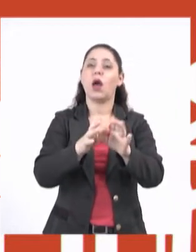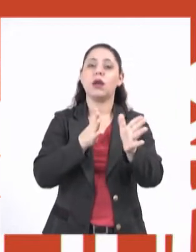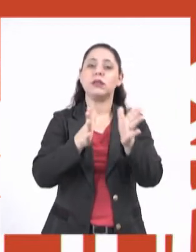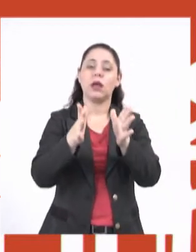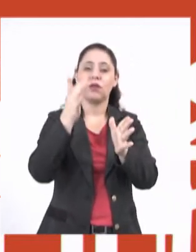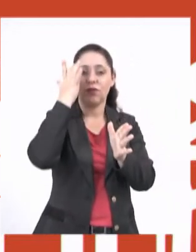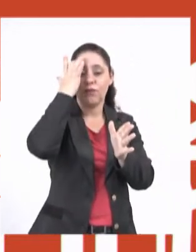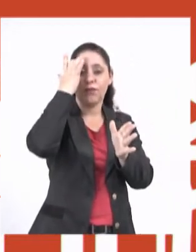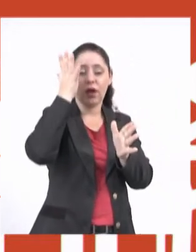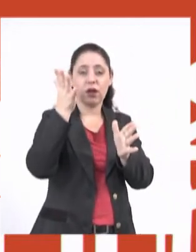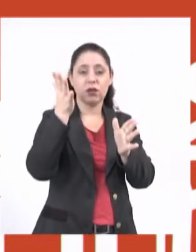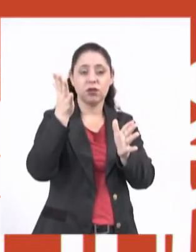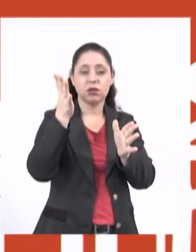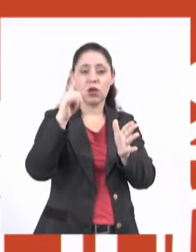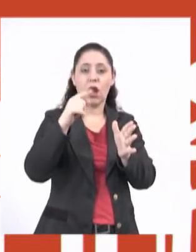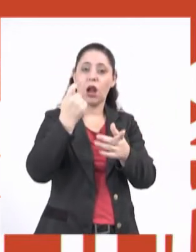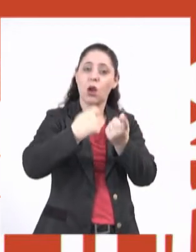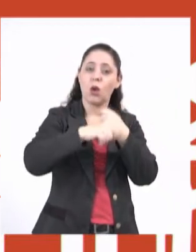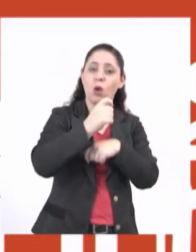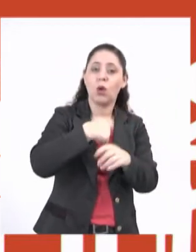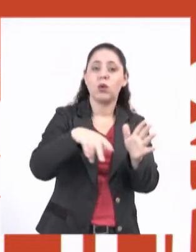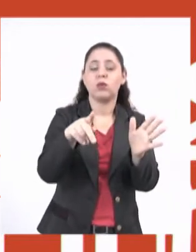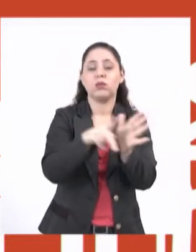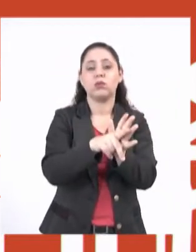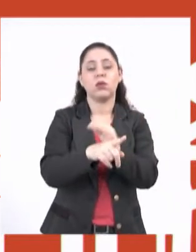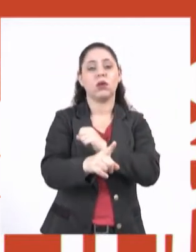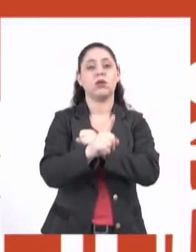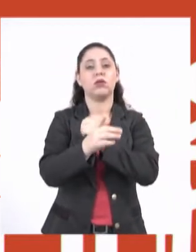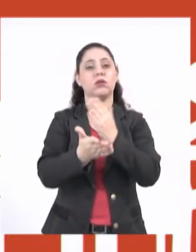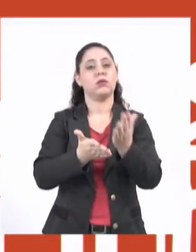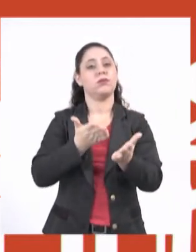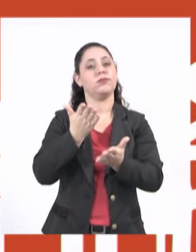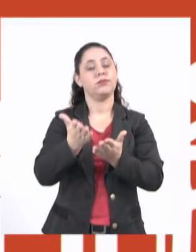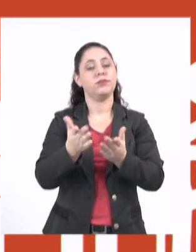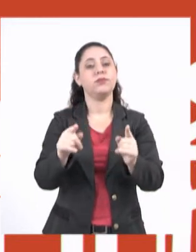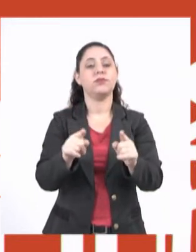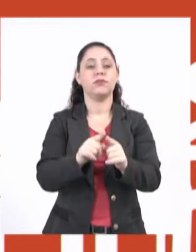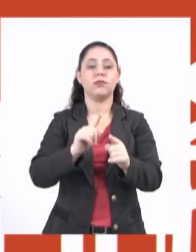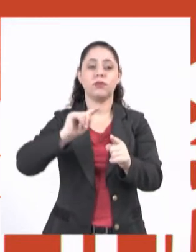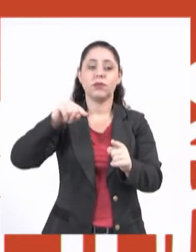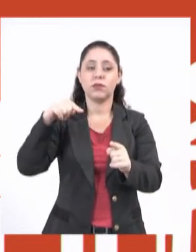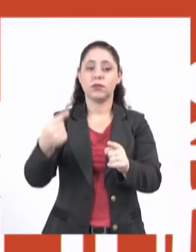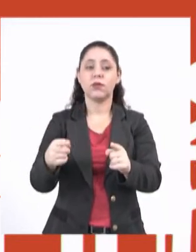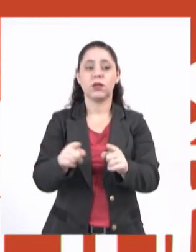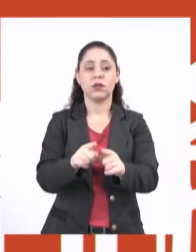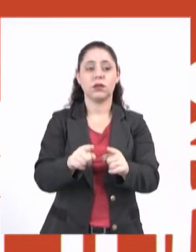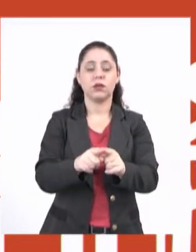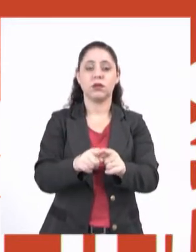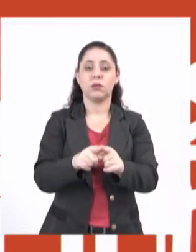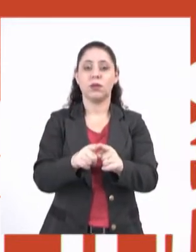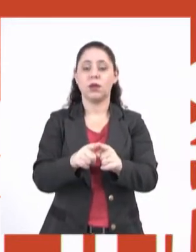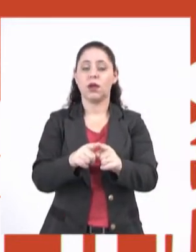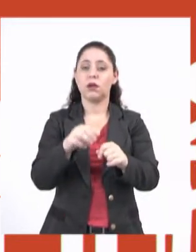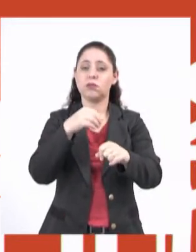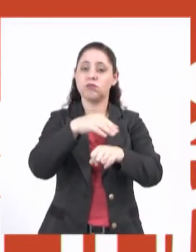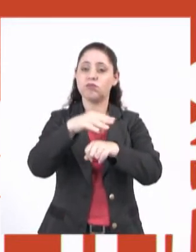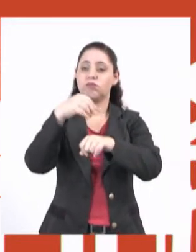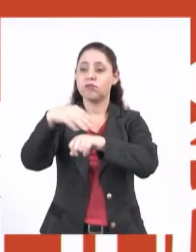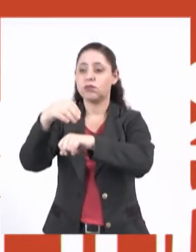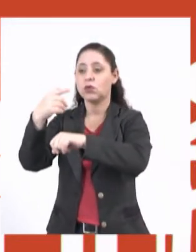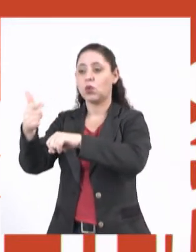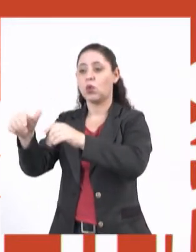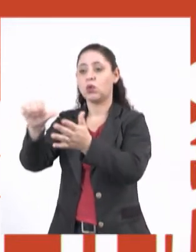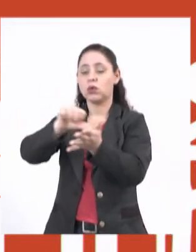acesso, com logística aí para atender, né? E depois eles são migrados em outras unidades para